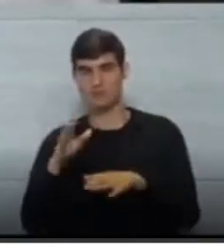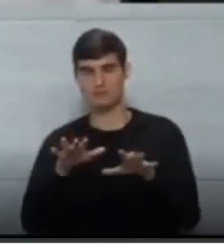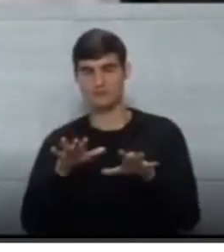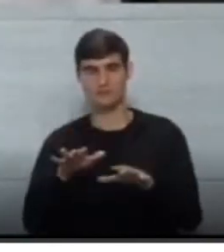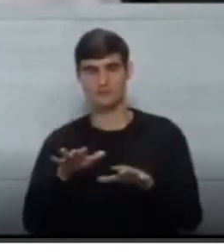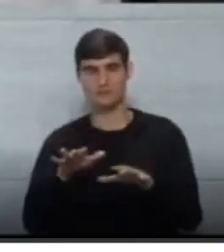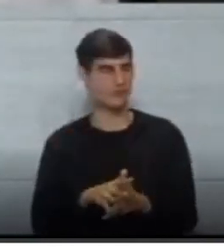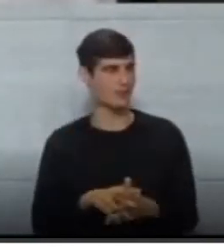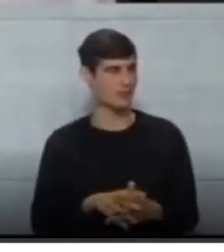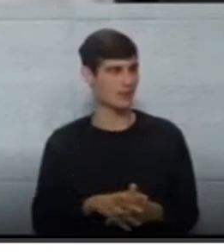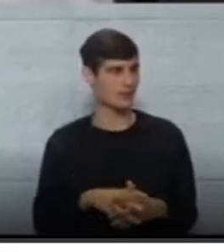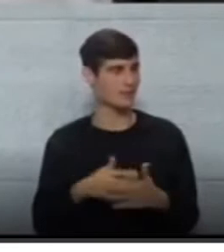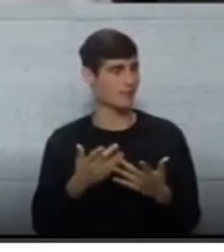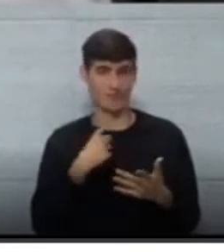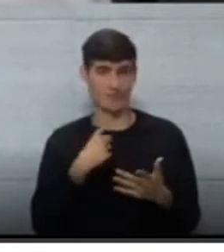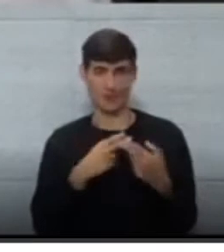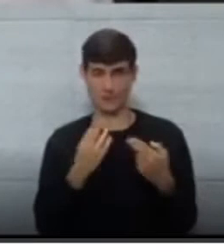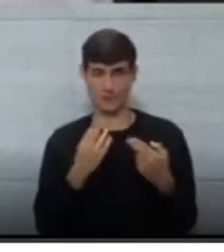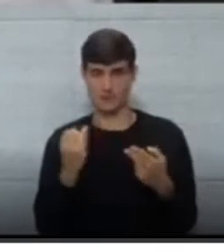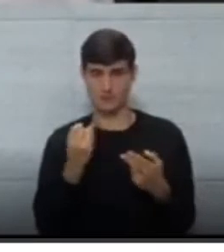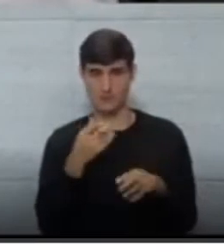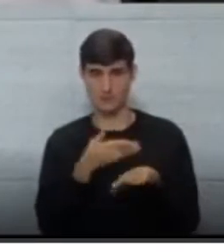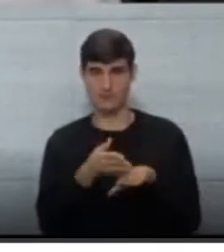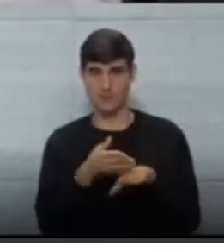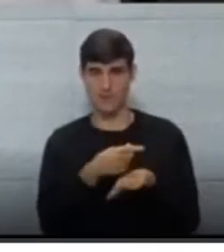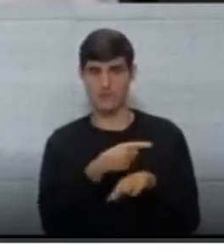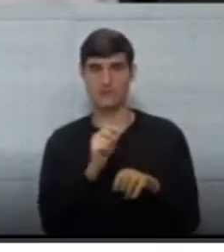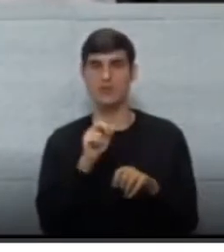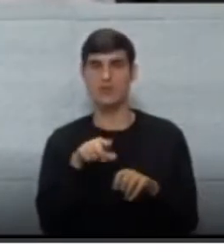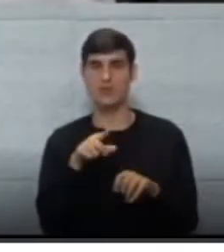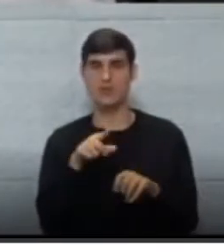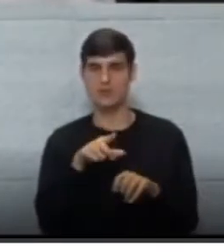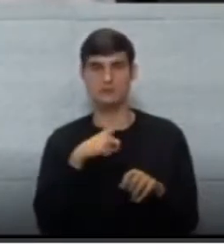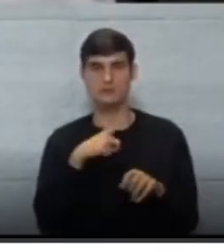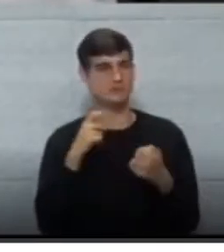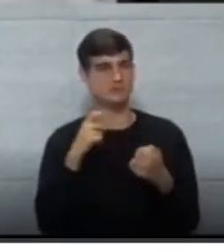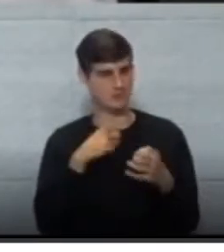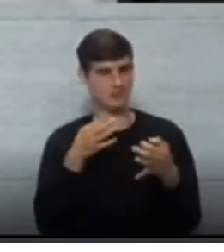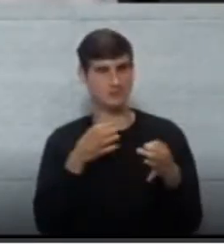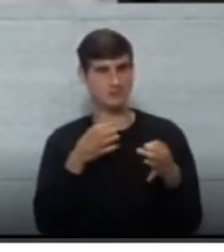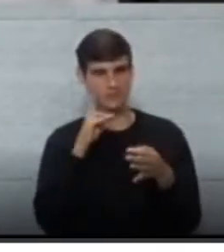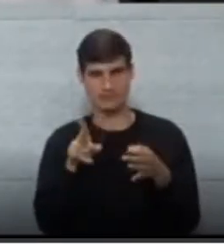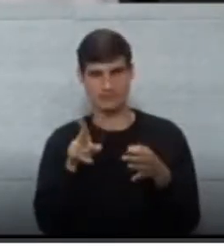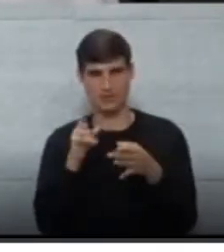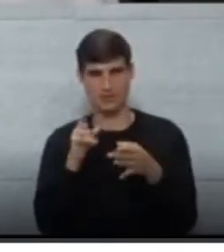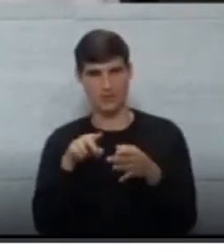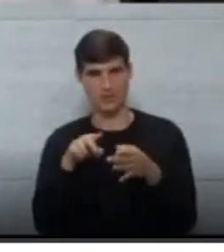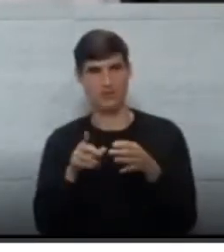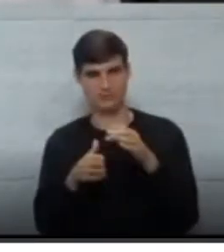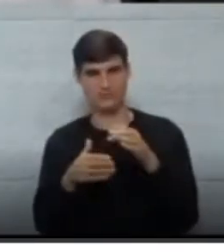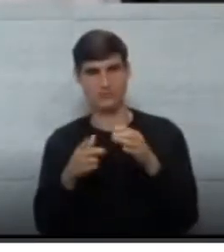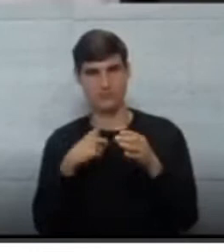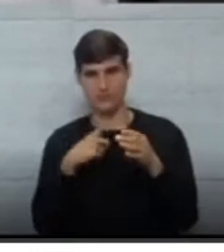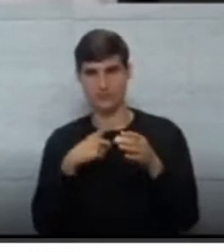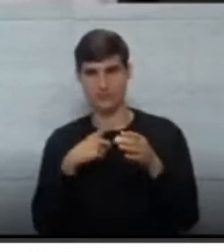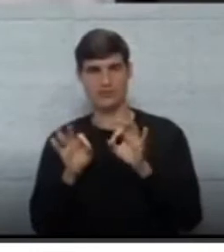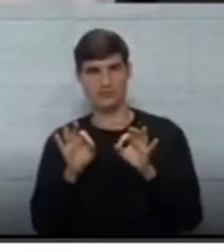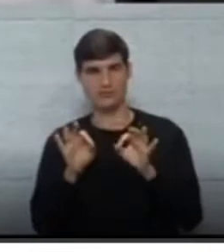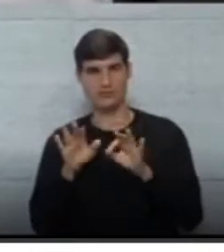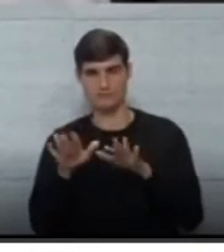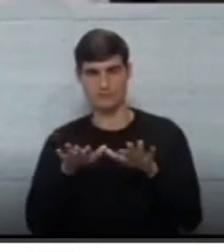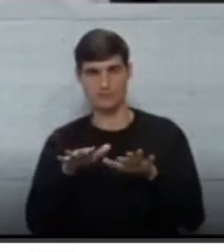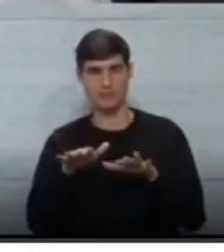E aí é uma questão importante dessa prática. Esse procedimento deve ser feito dessa forma para você separar bem as colônias, ver o crescimento, ter